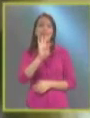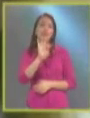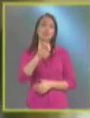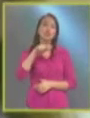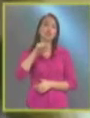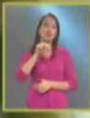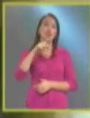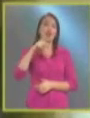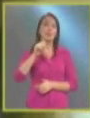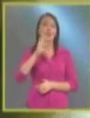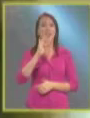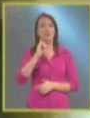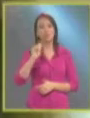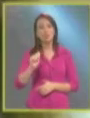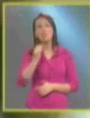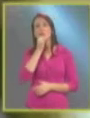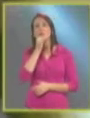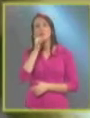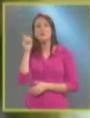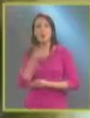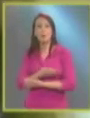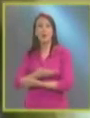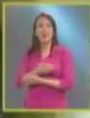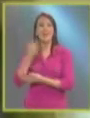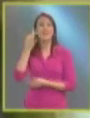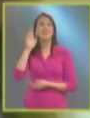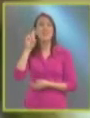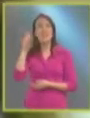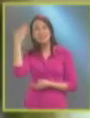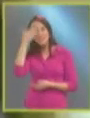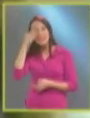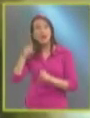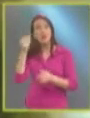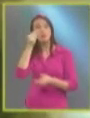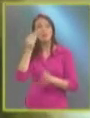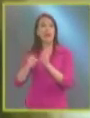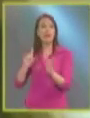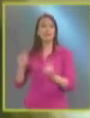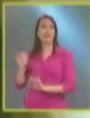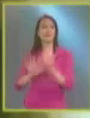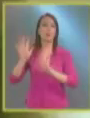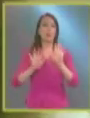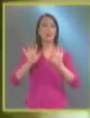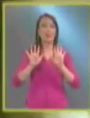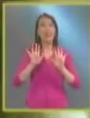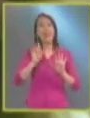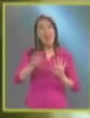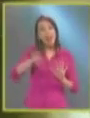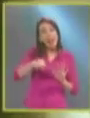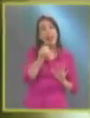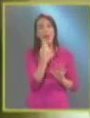prematuridade, que foi o caso da cegueira do Frederico. A catarata congênita, o glaucoma congênito, eles são doenças que se a